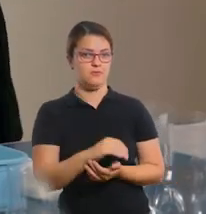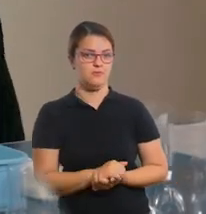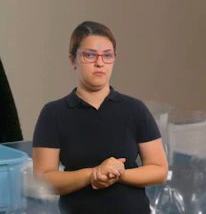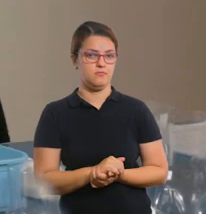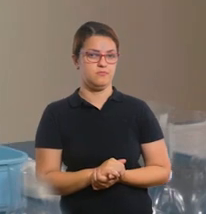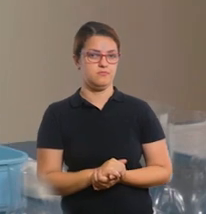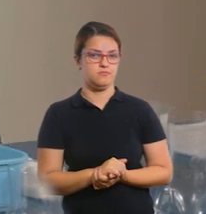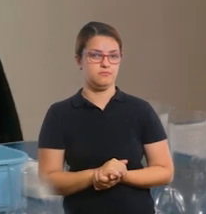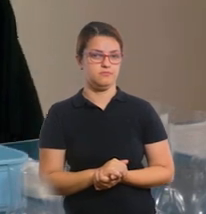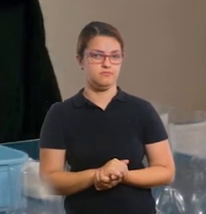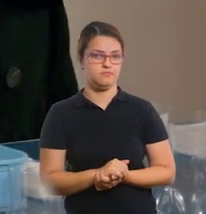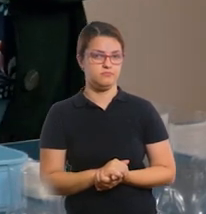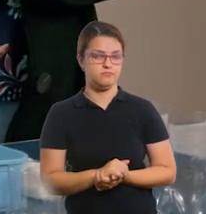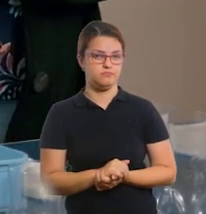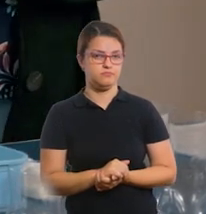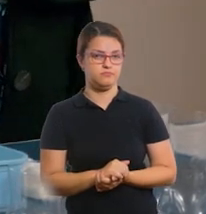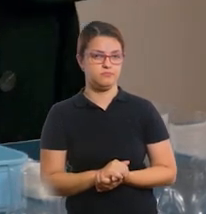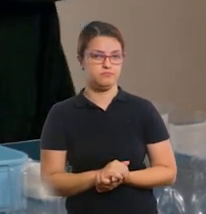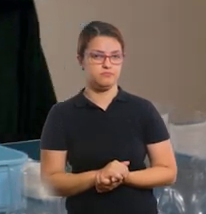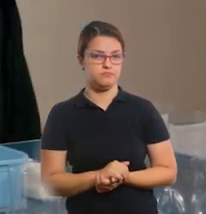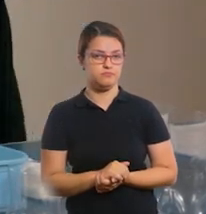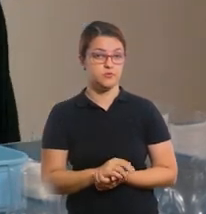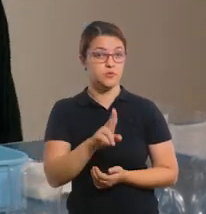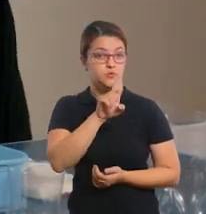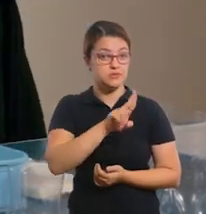4 quatros. Então, utilizando apenas